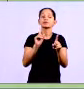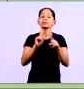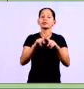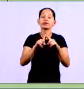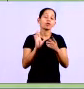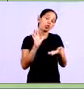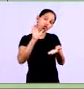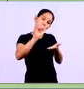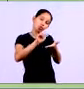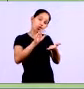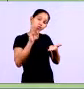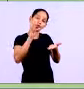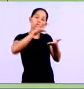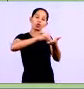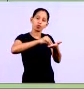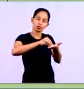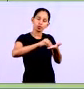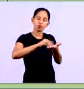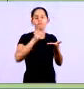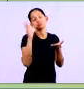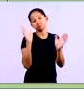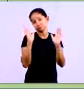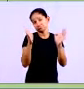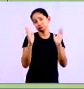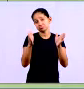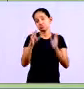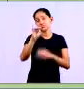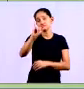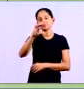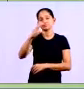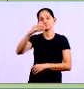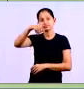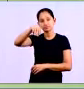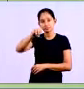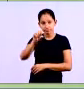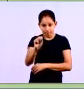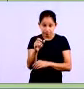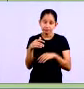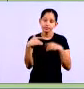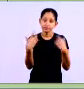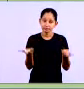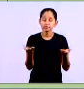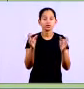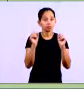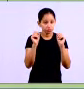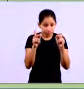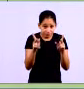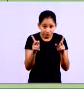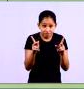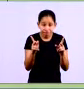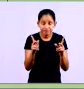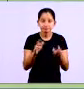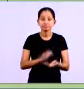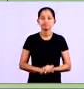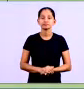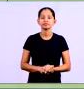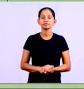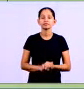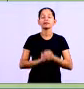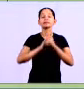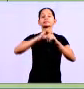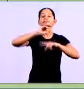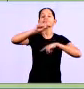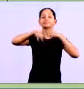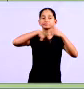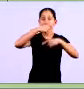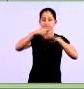colocou isso na nota. Ele pagou 70 lá de ICMS, só que está cobrando de você. Correto? E os